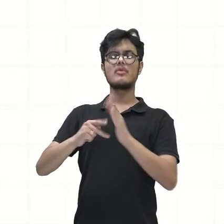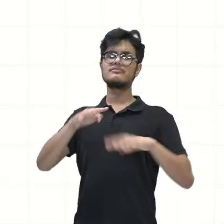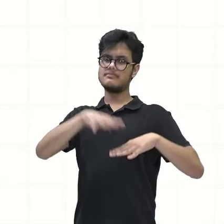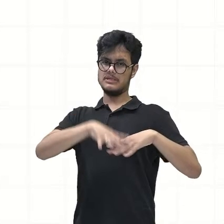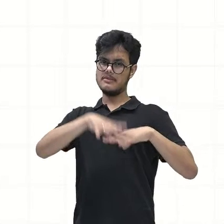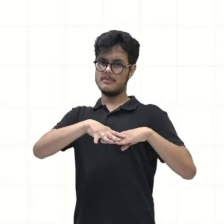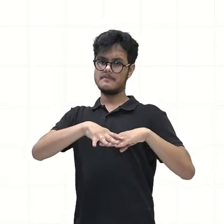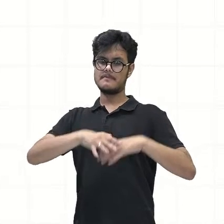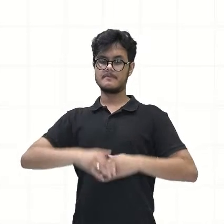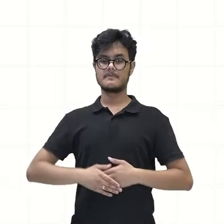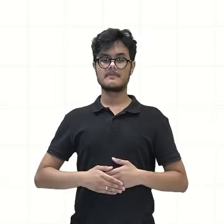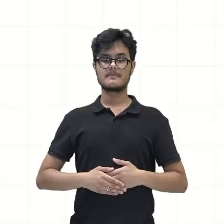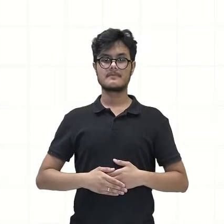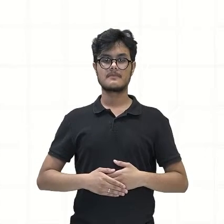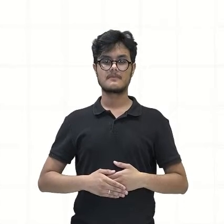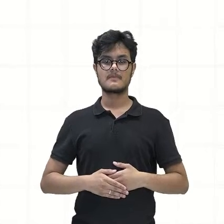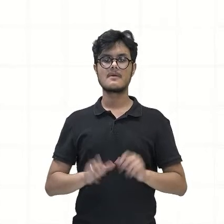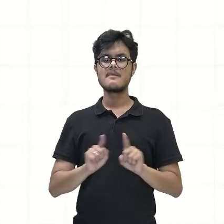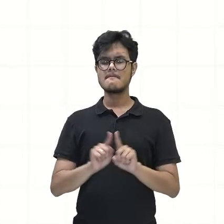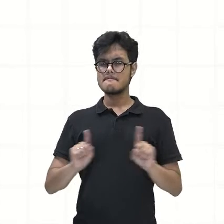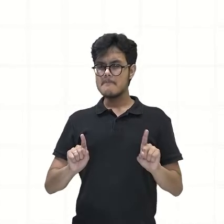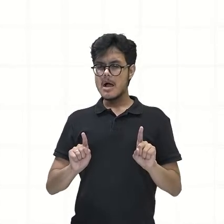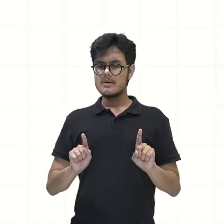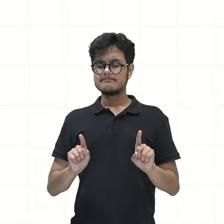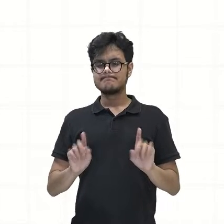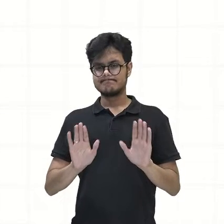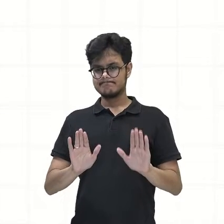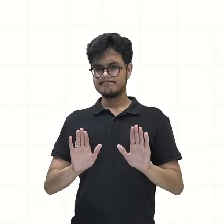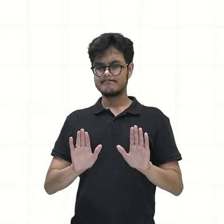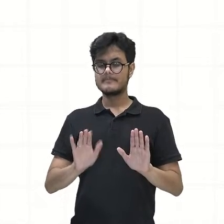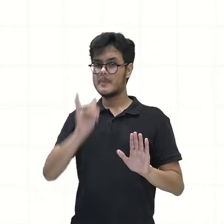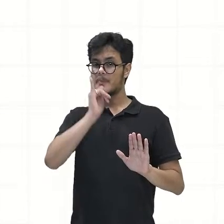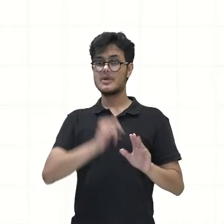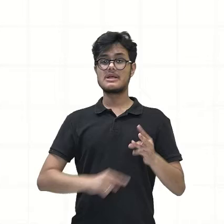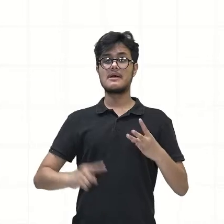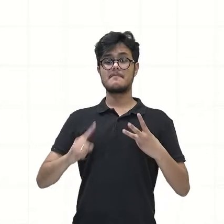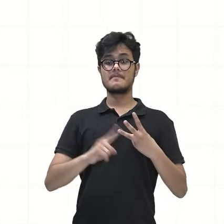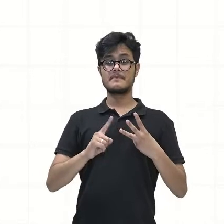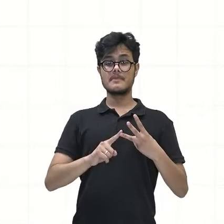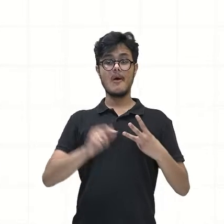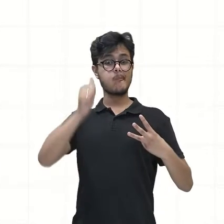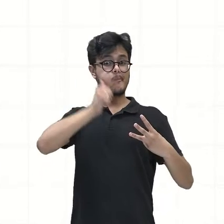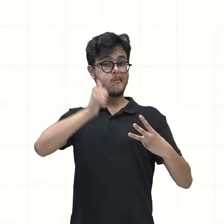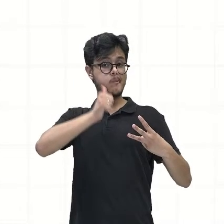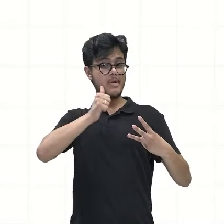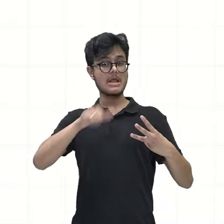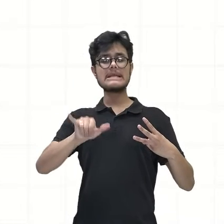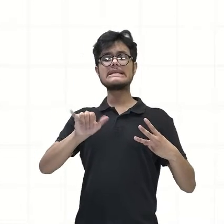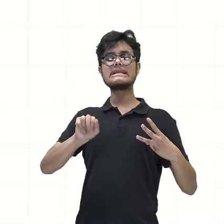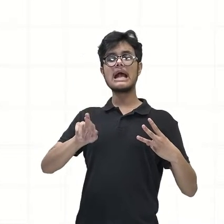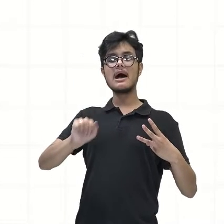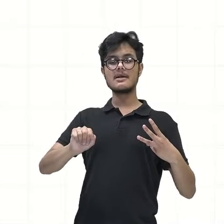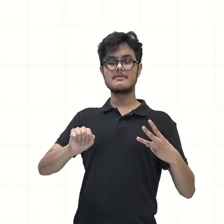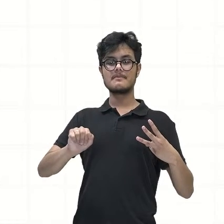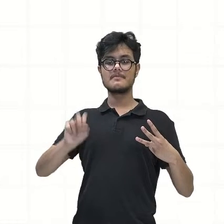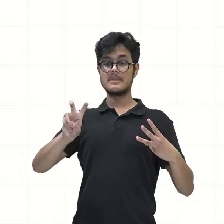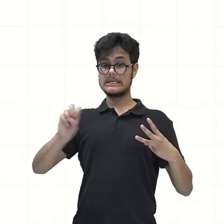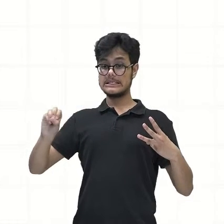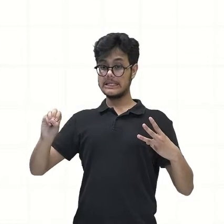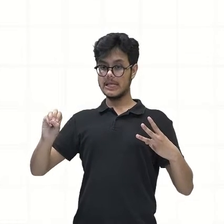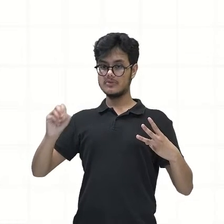matemática. Mas vamos verificar. A Yara, ela fez 500